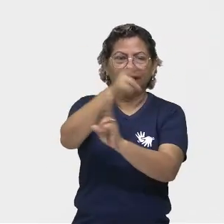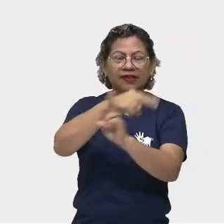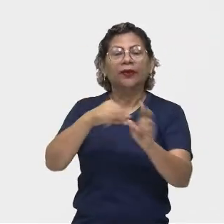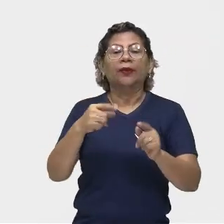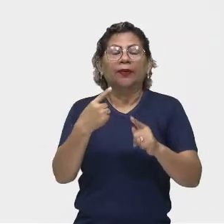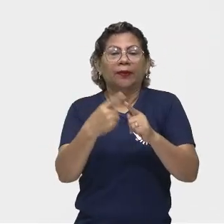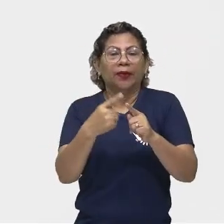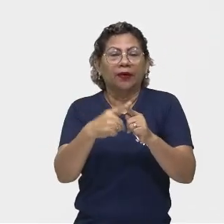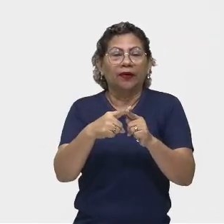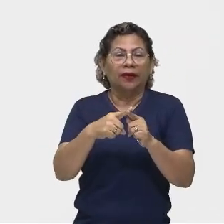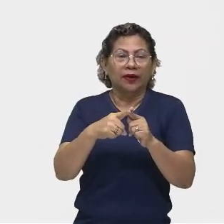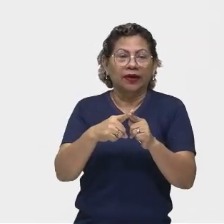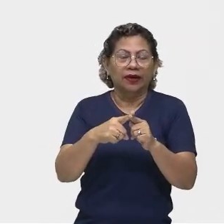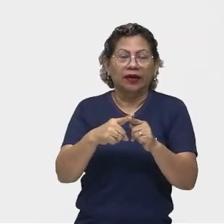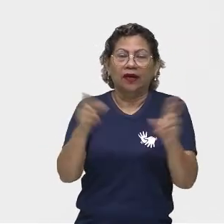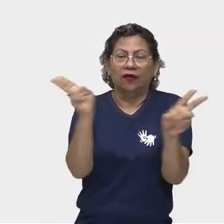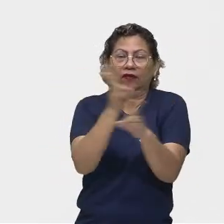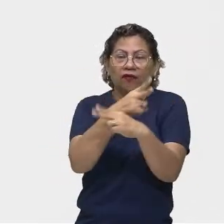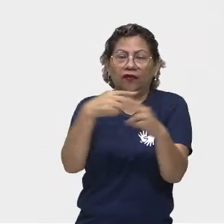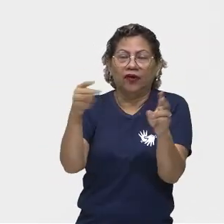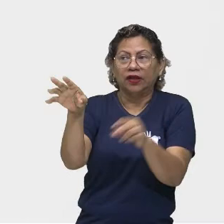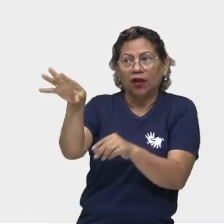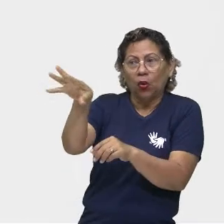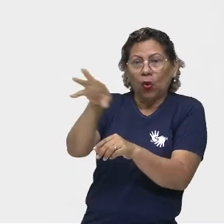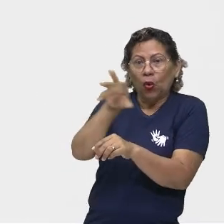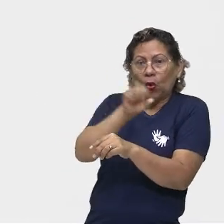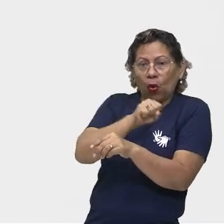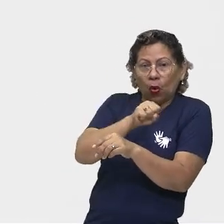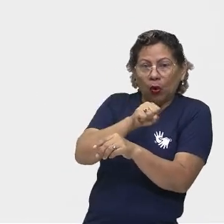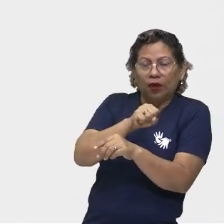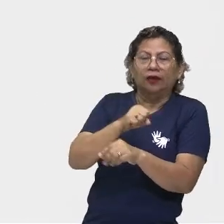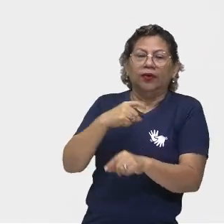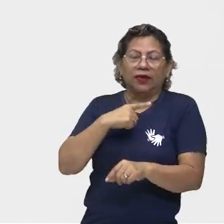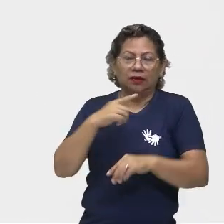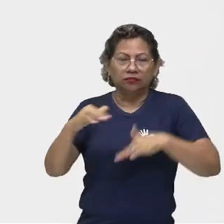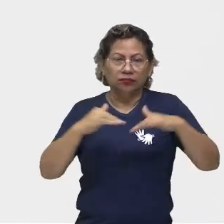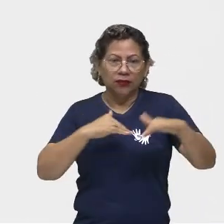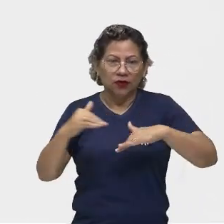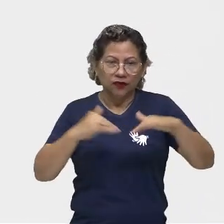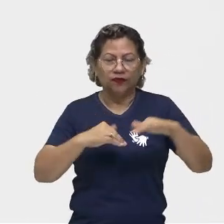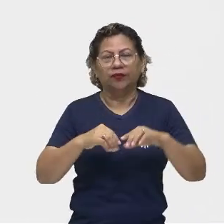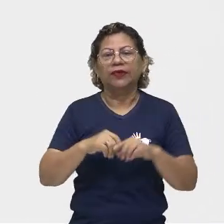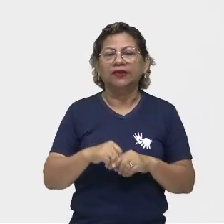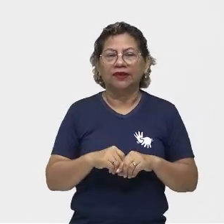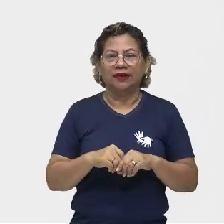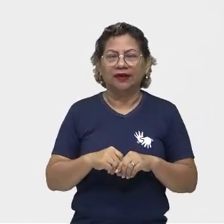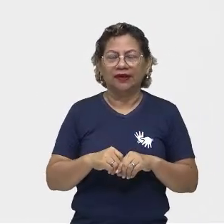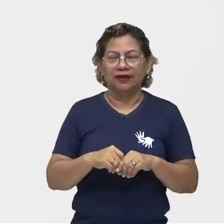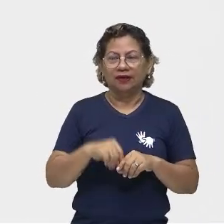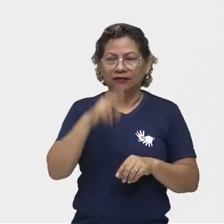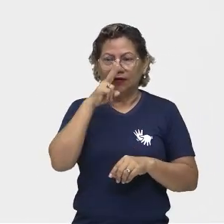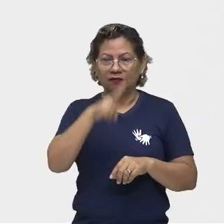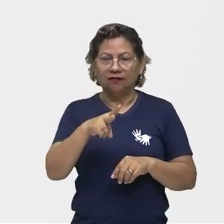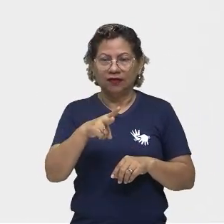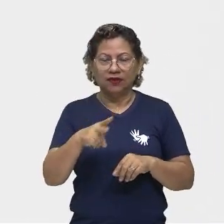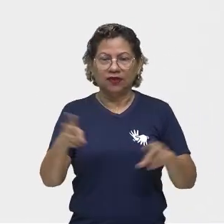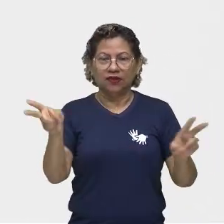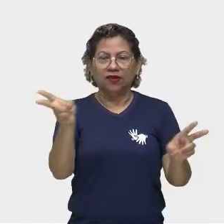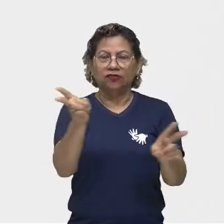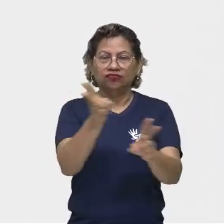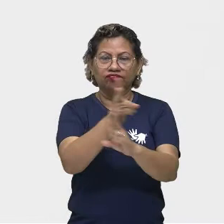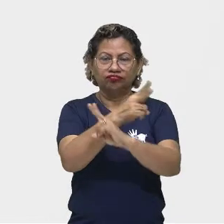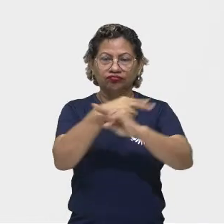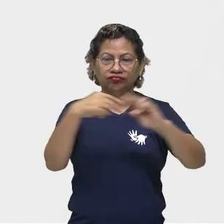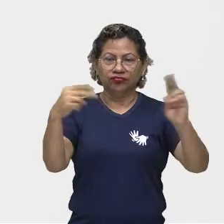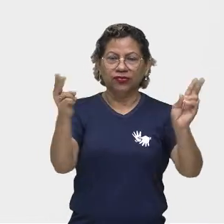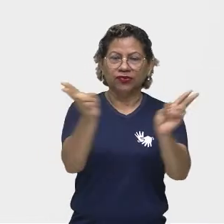gente observa aqui, ó, essas hélices que elas vão se movimentar com a força do vento. E aí